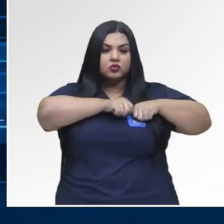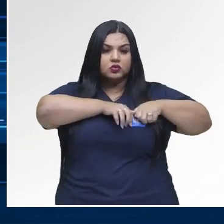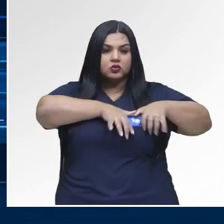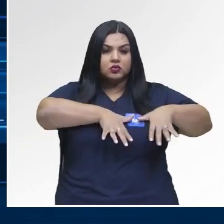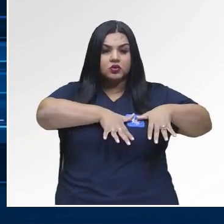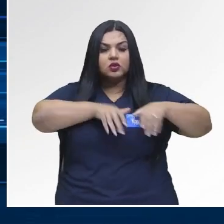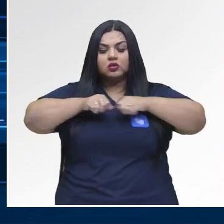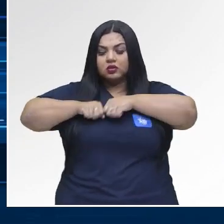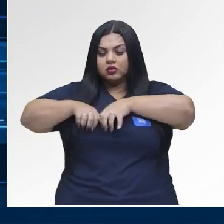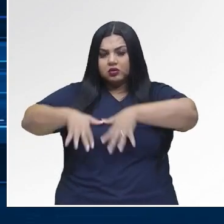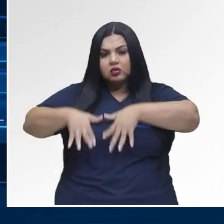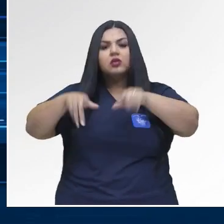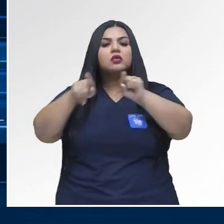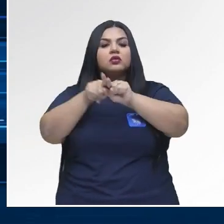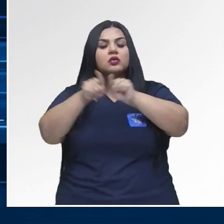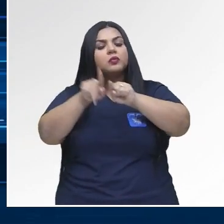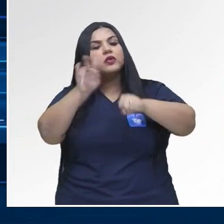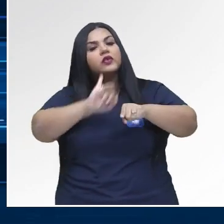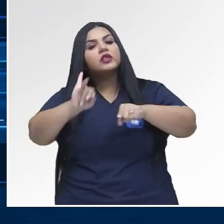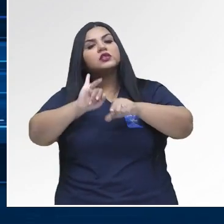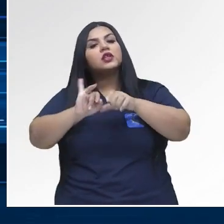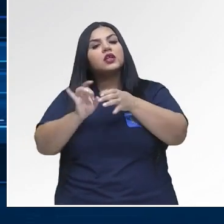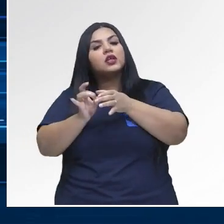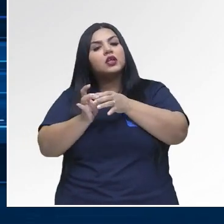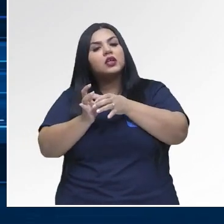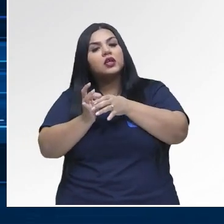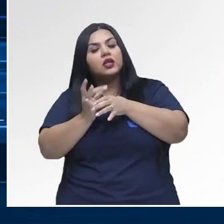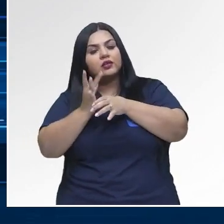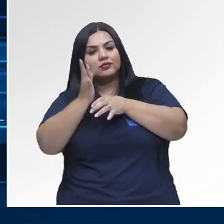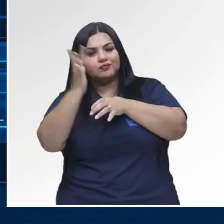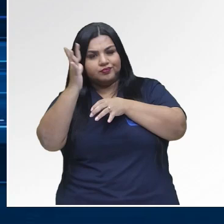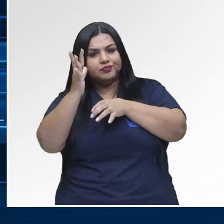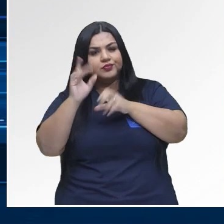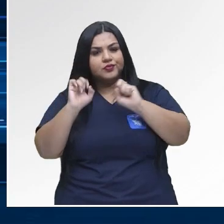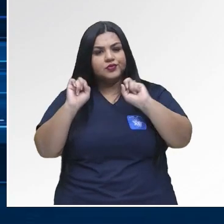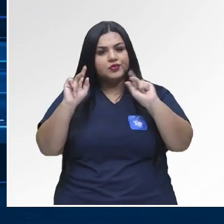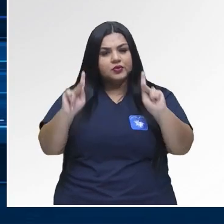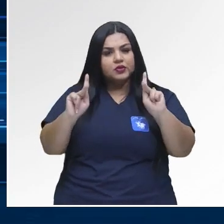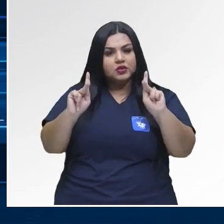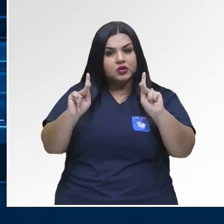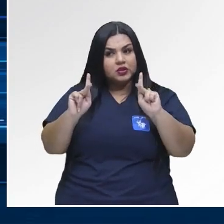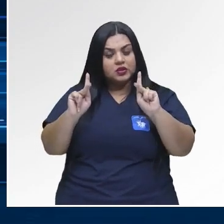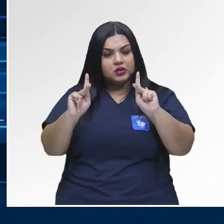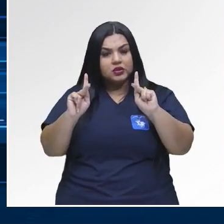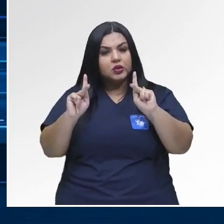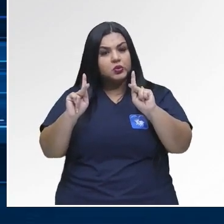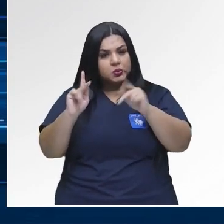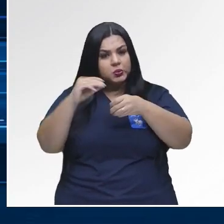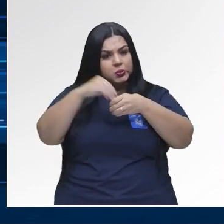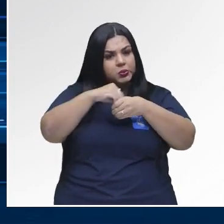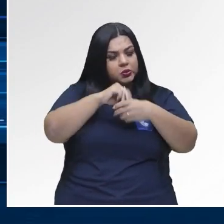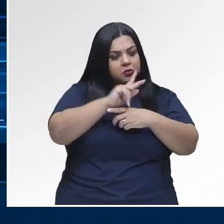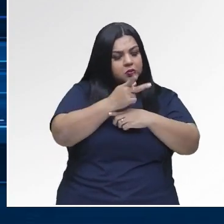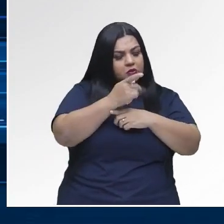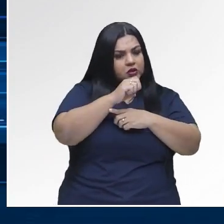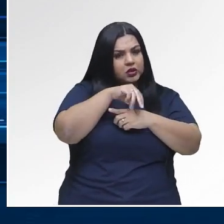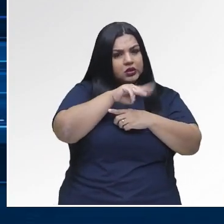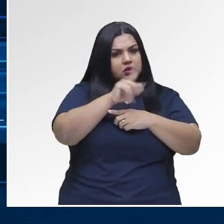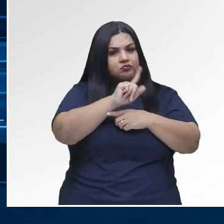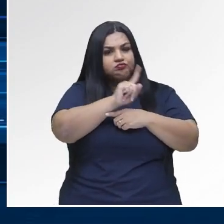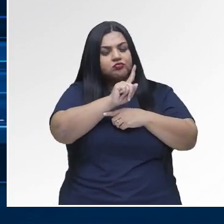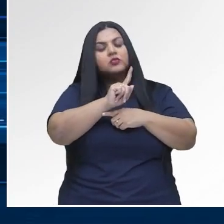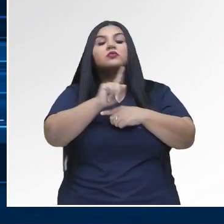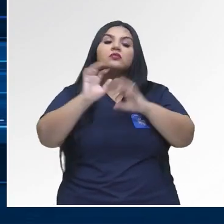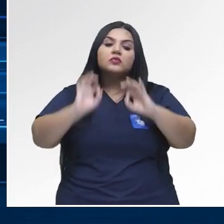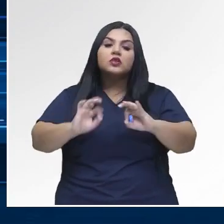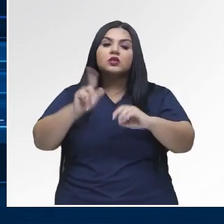ele também vai ser liberado ali dentro dos alvéolos pulmonares, tá bom? Não é só dentro das hemácias, não, certo? Então,